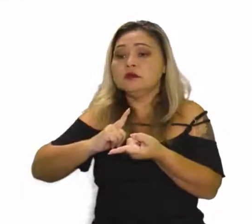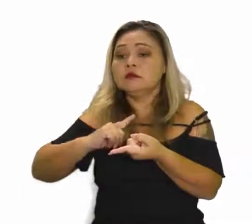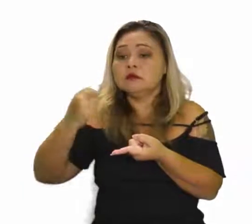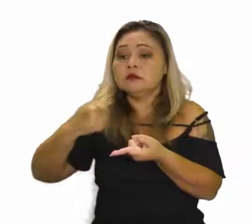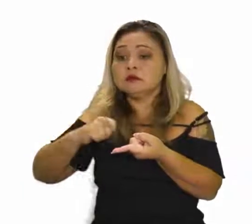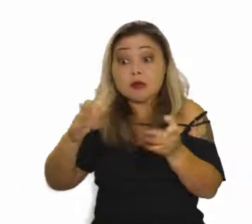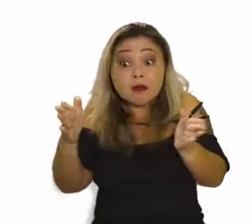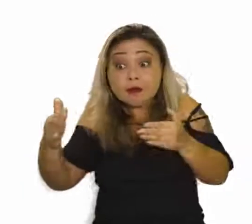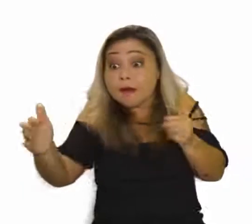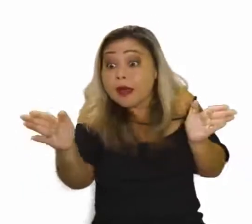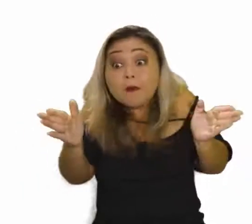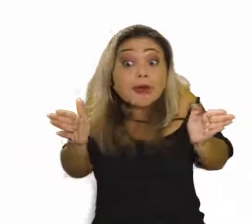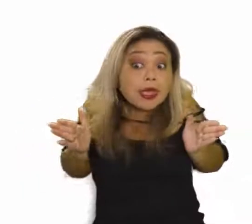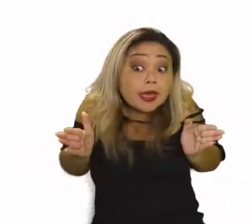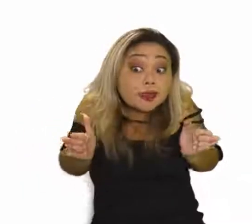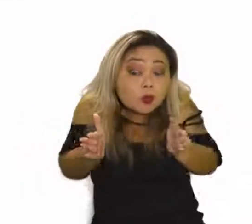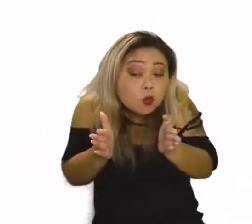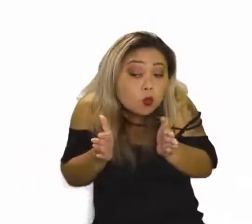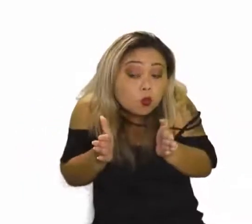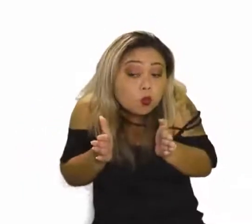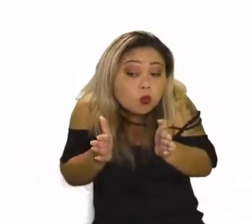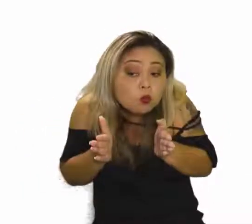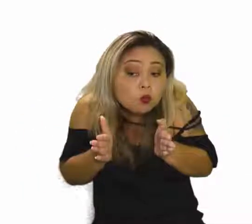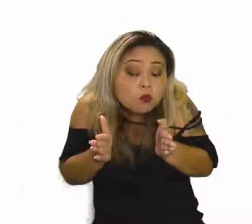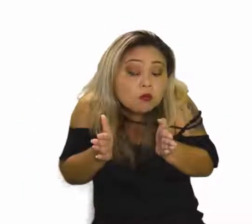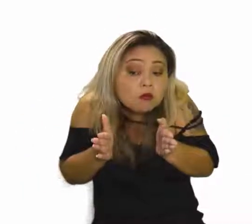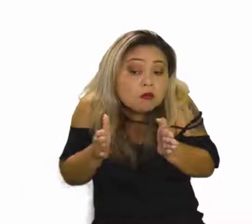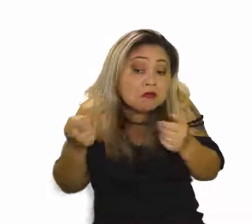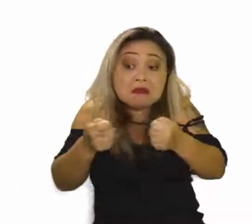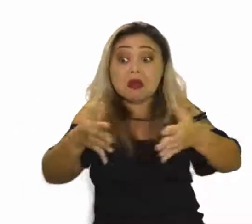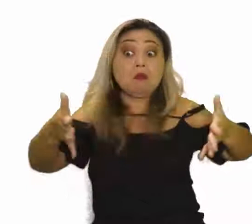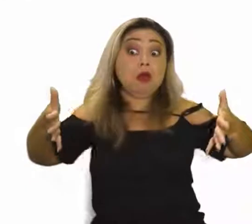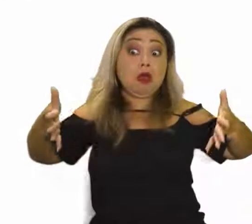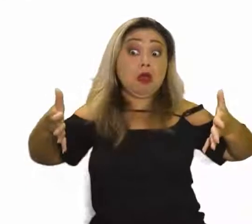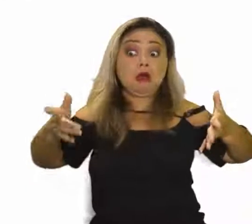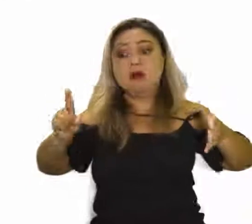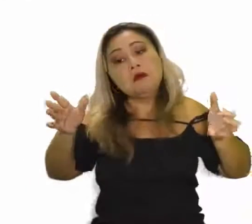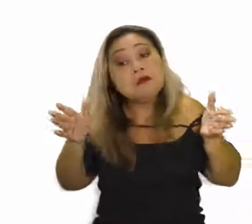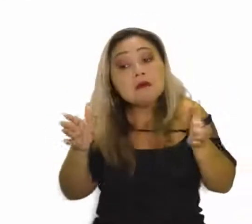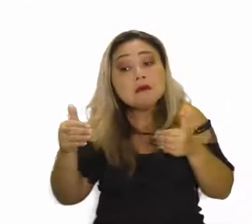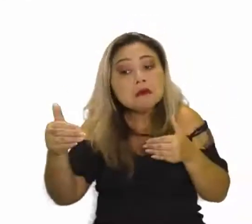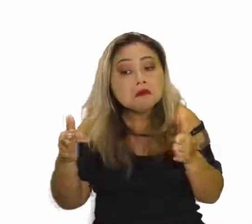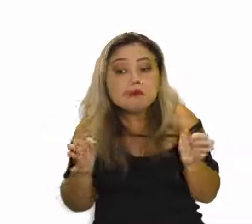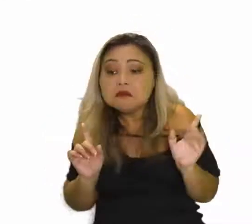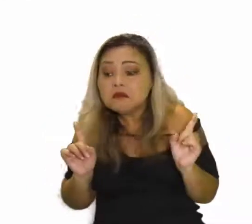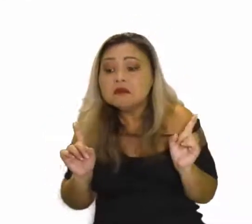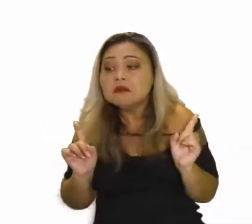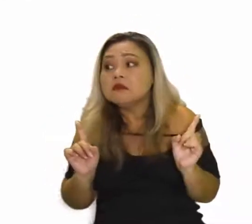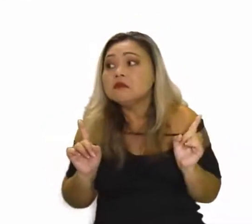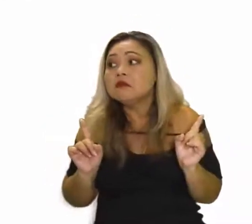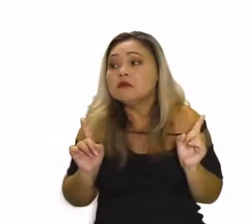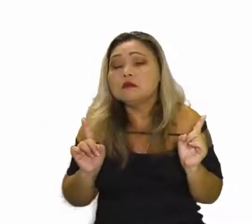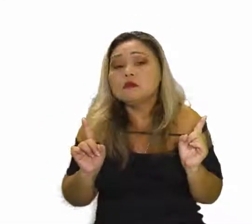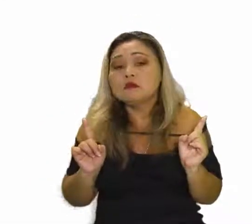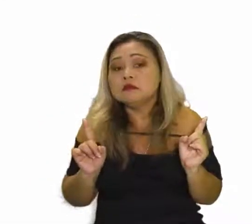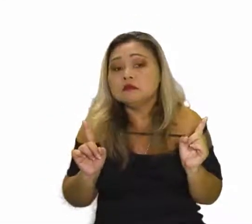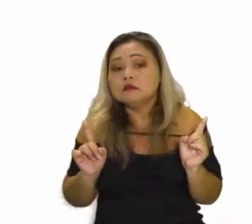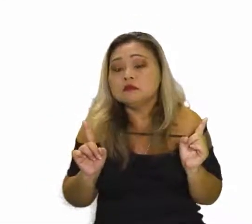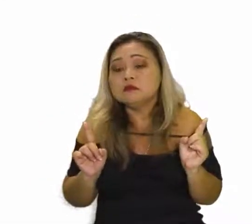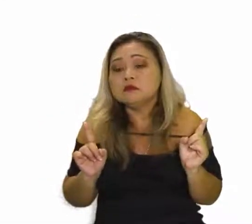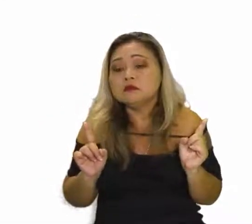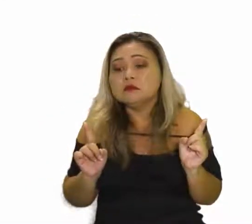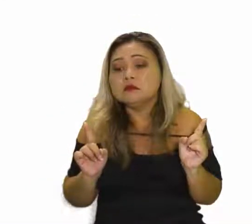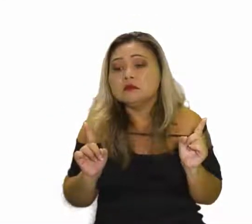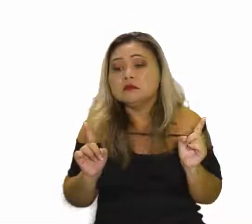precisa de pequeno espaço, não demanda muito espaço, não demanda muito